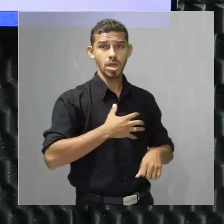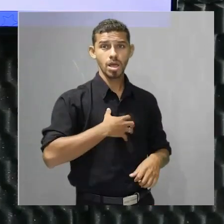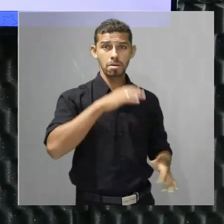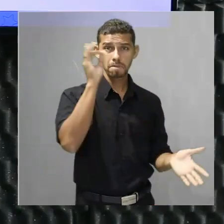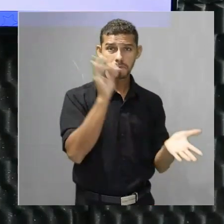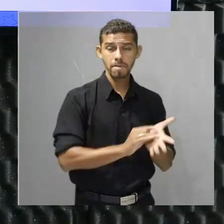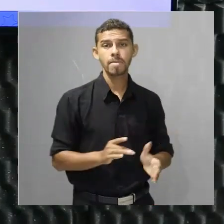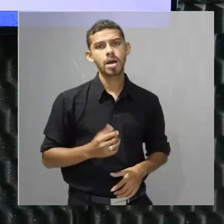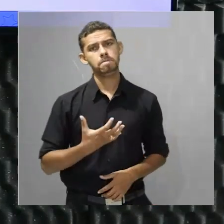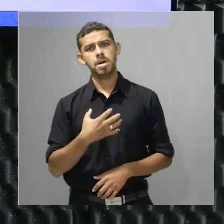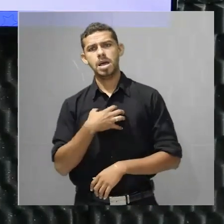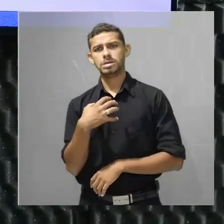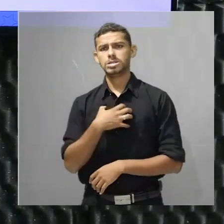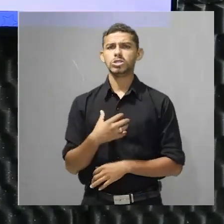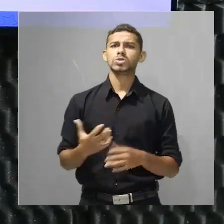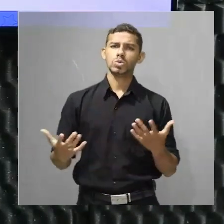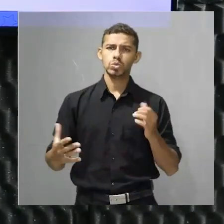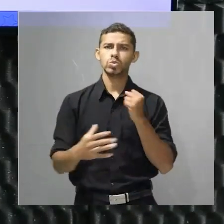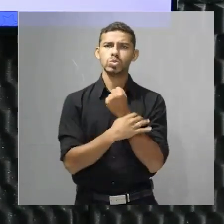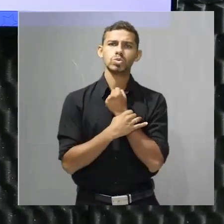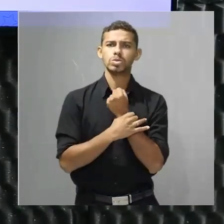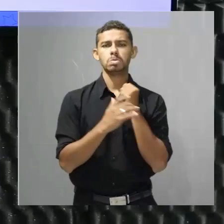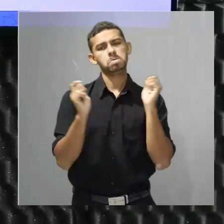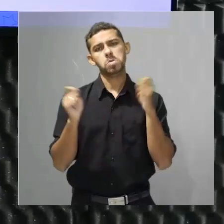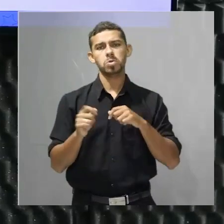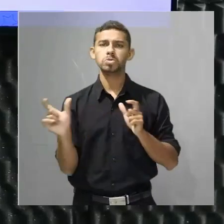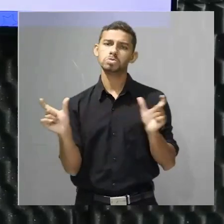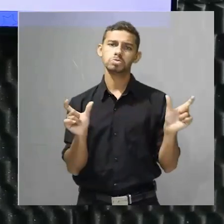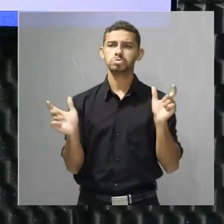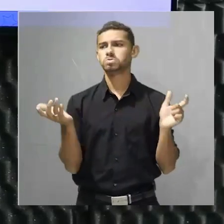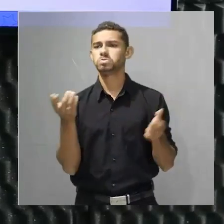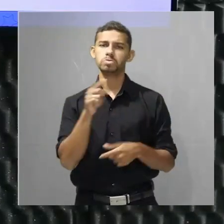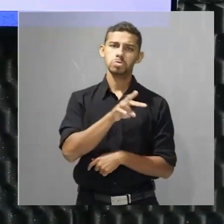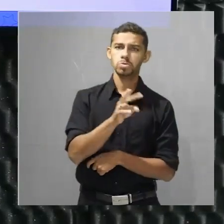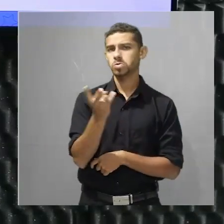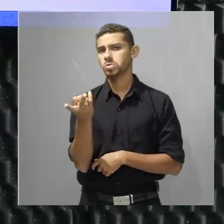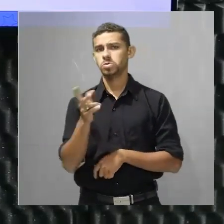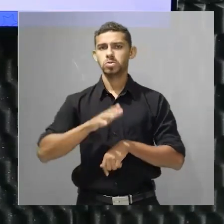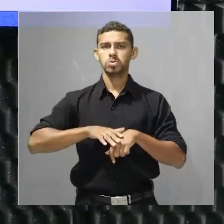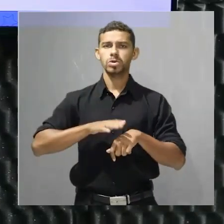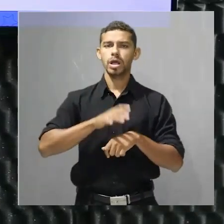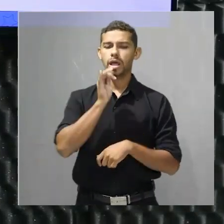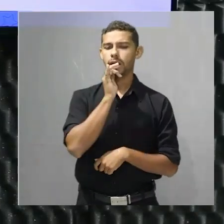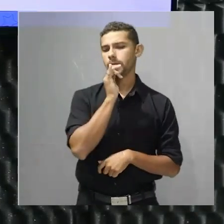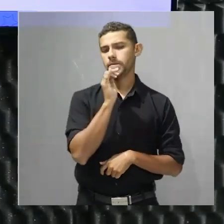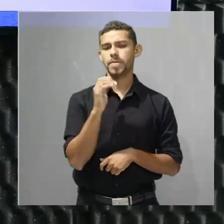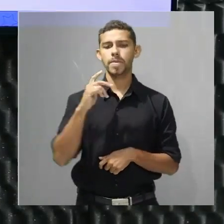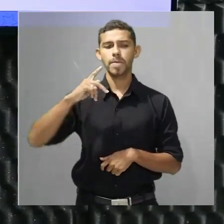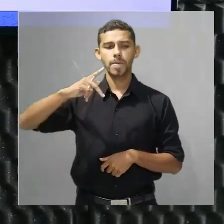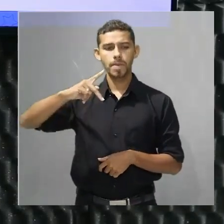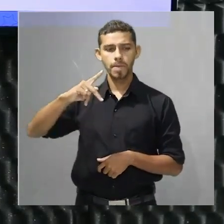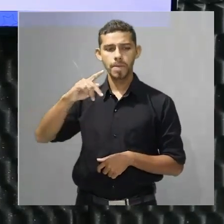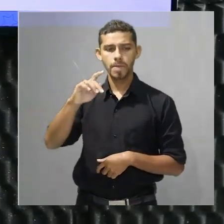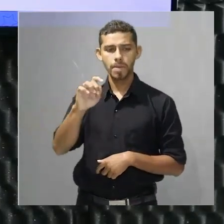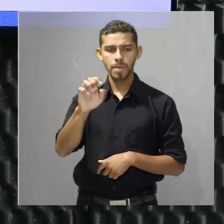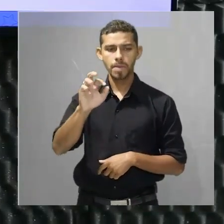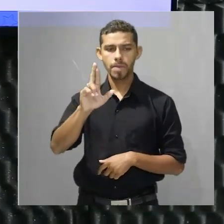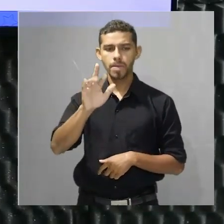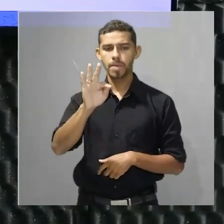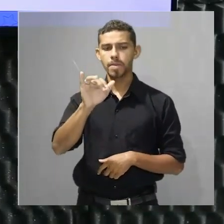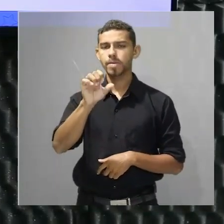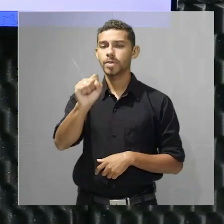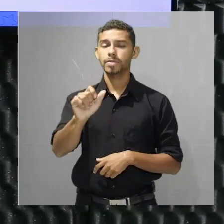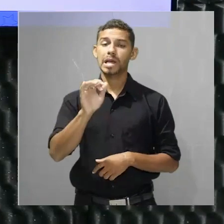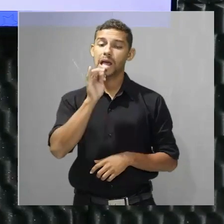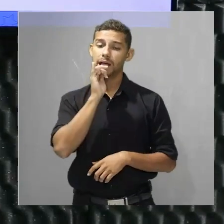Seguro aí sim você pode fazer né Por exemplo a perifrase né porque o que seria período assim quando eu digo São Luís a cidade